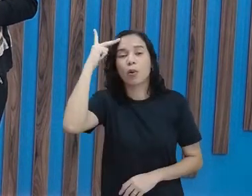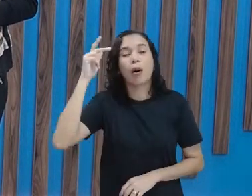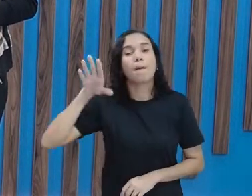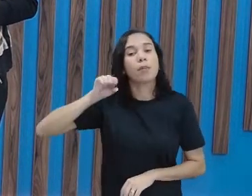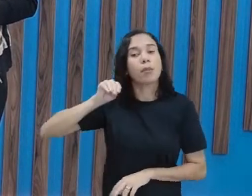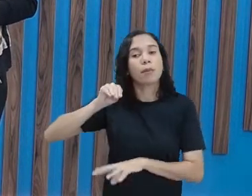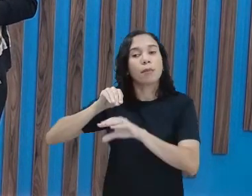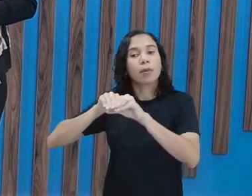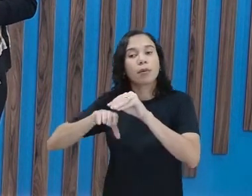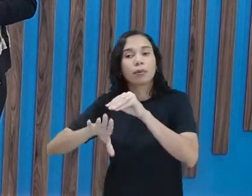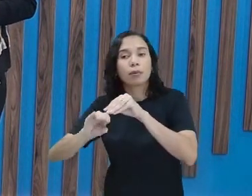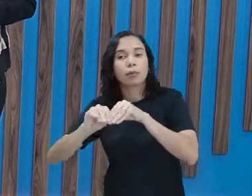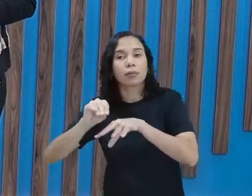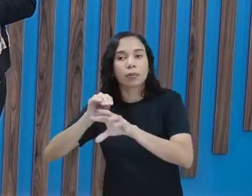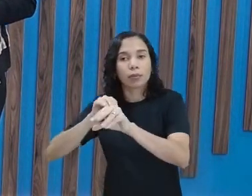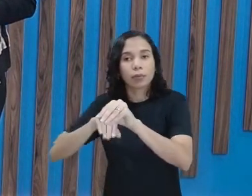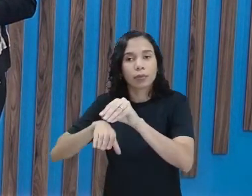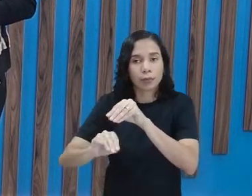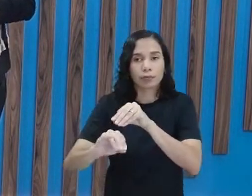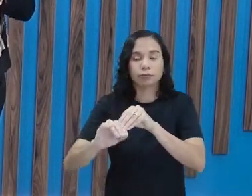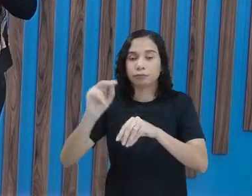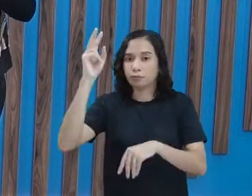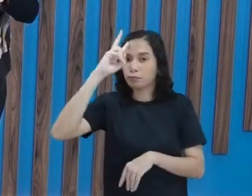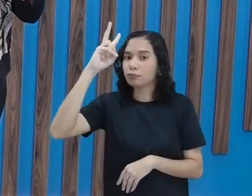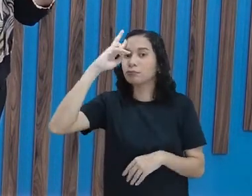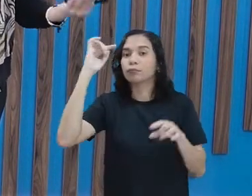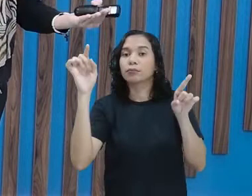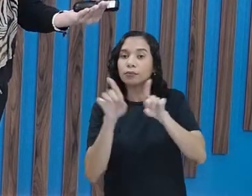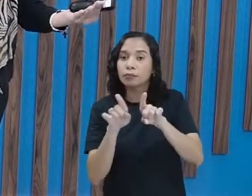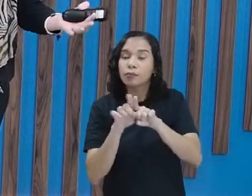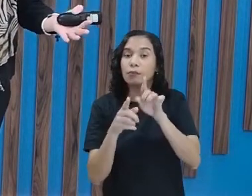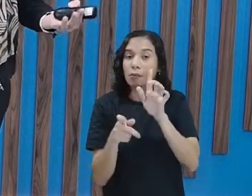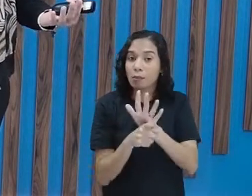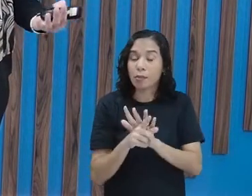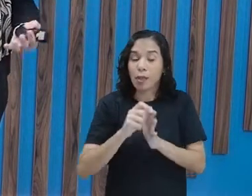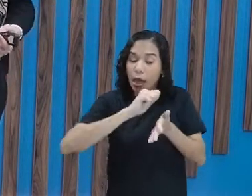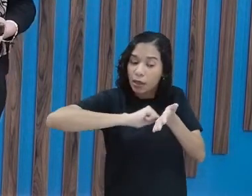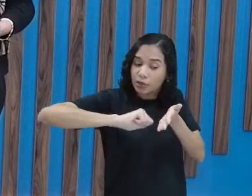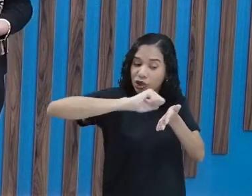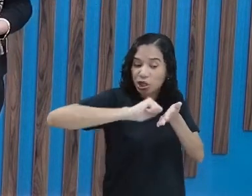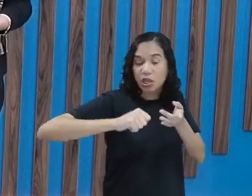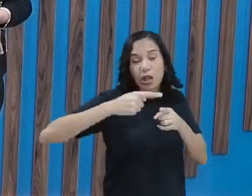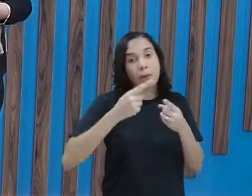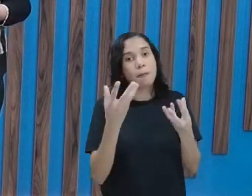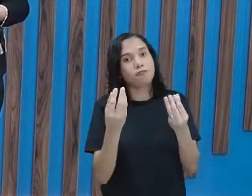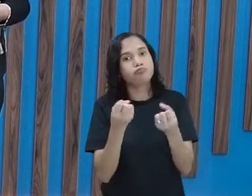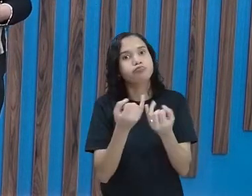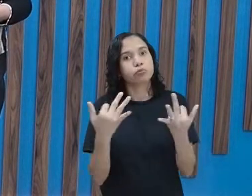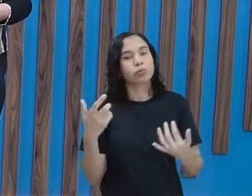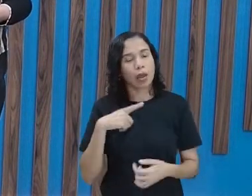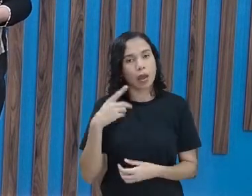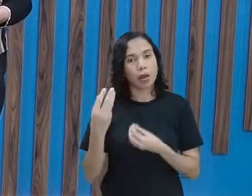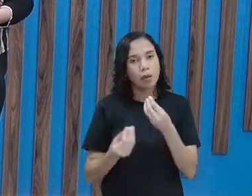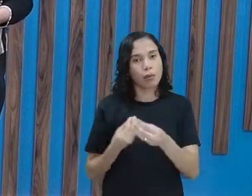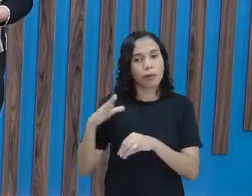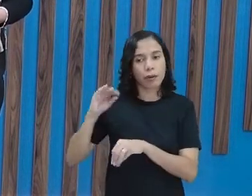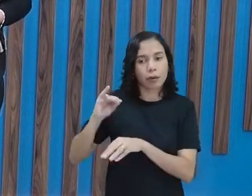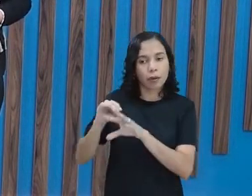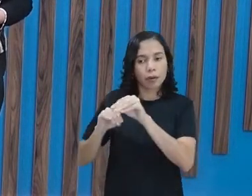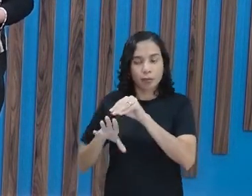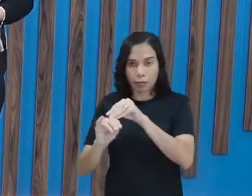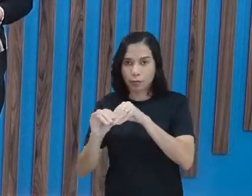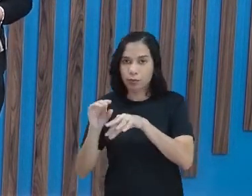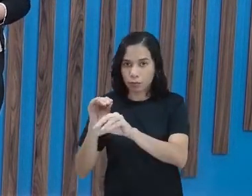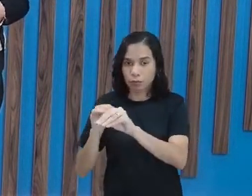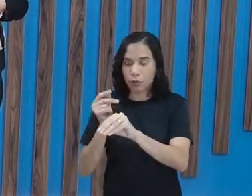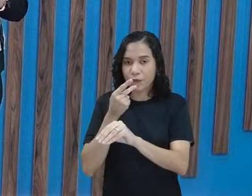oralmente, de boca em boca, não é? Também escritas, mas muitas histórias também são transmitidas de